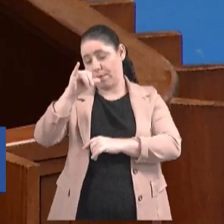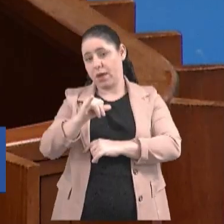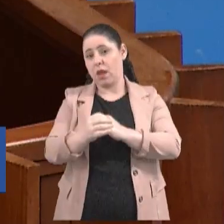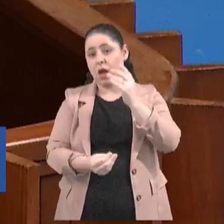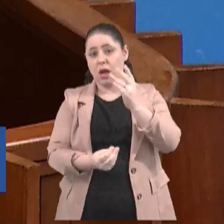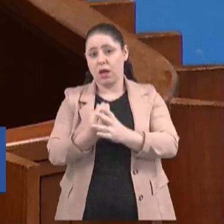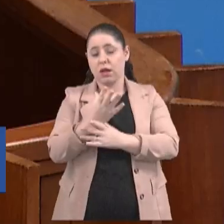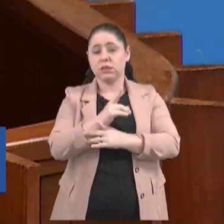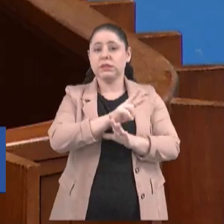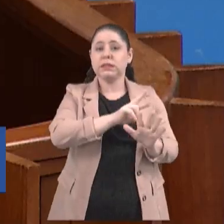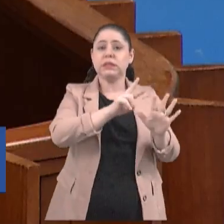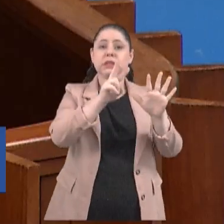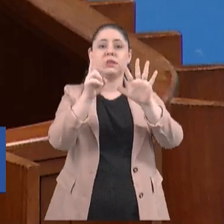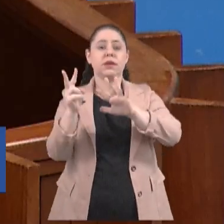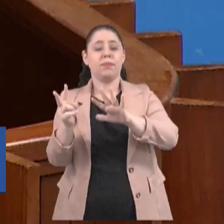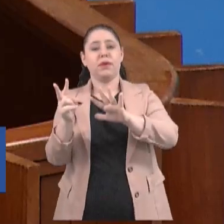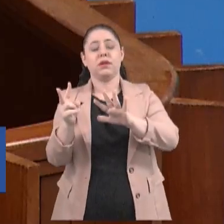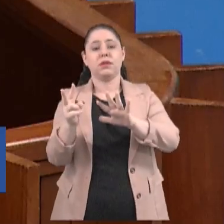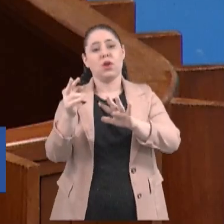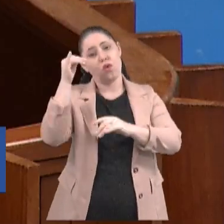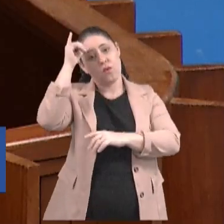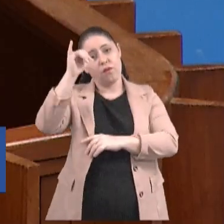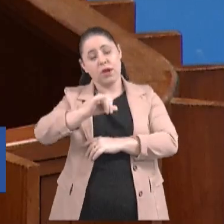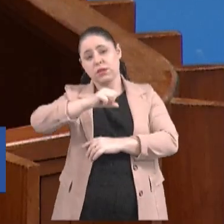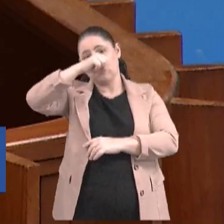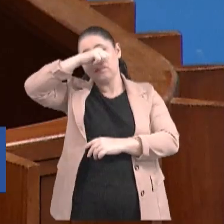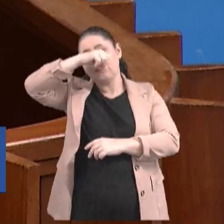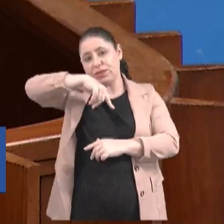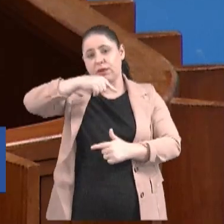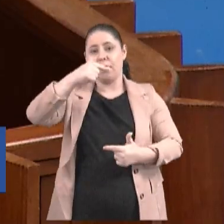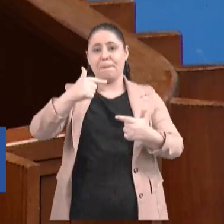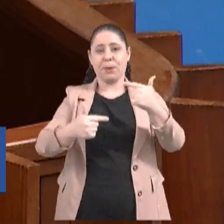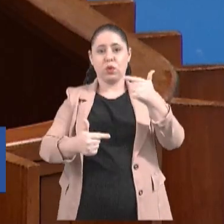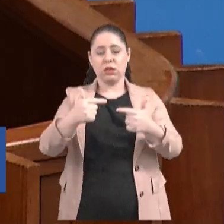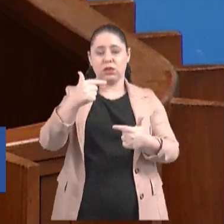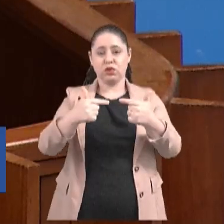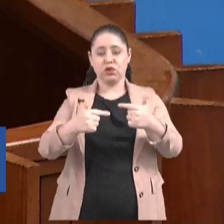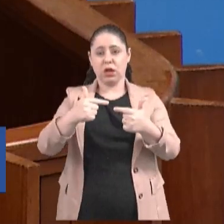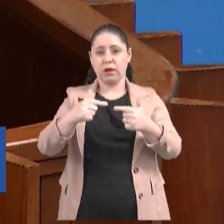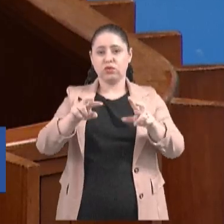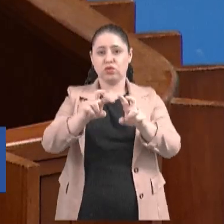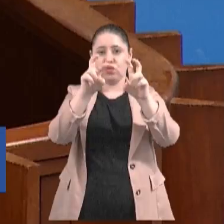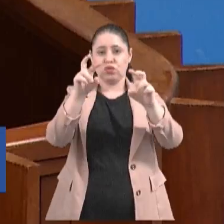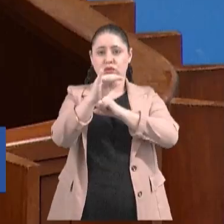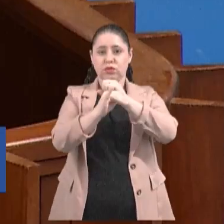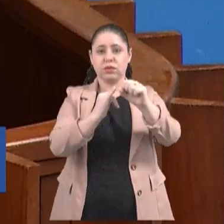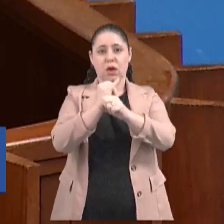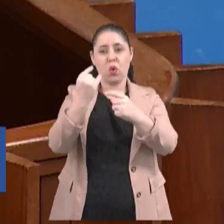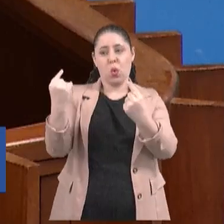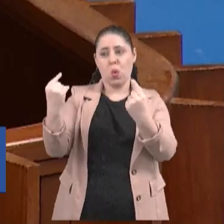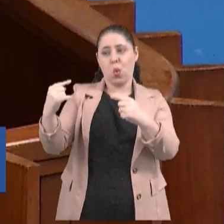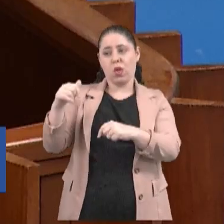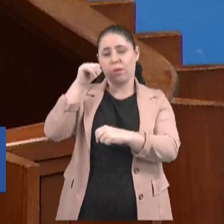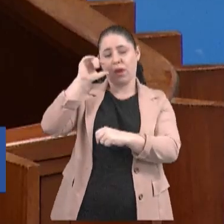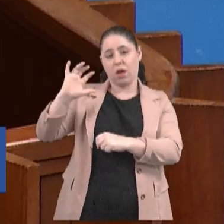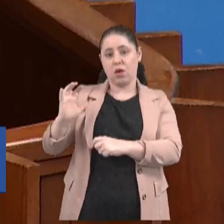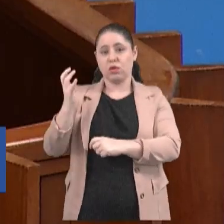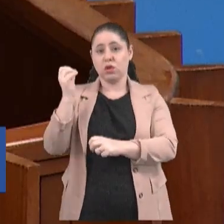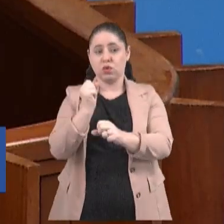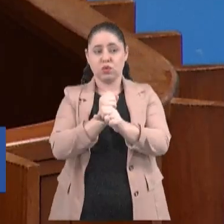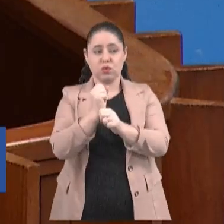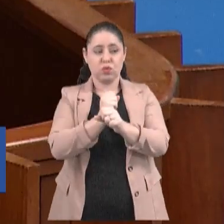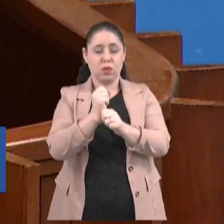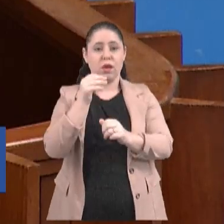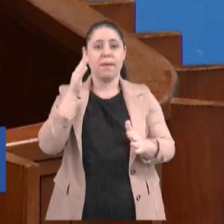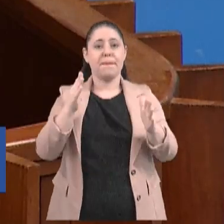Fica instituído a Semana Estadual do Combate à Violência Política Digital contra as Mulheres, a ser realizado